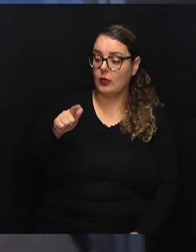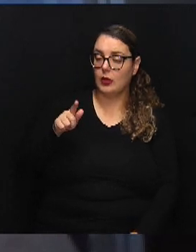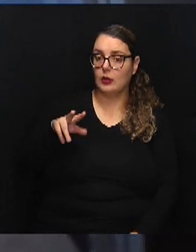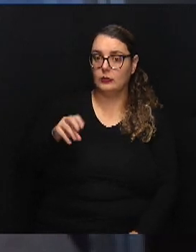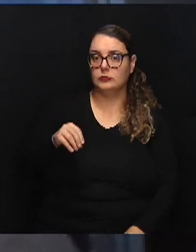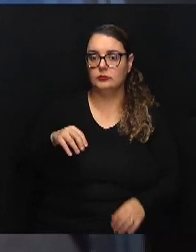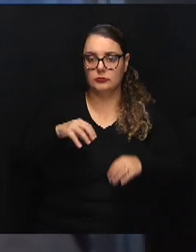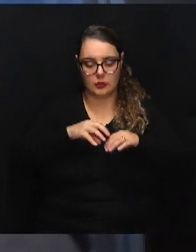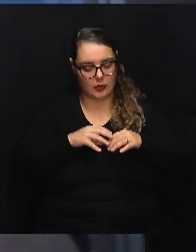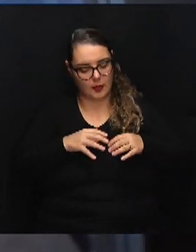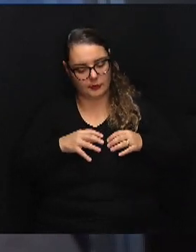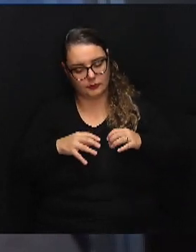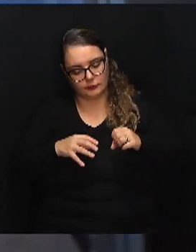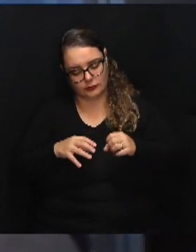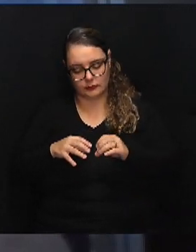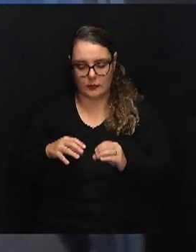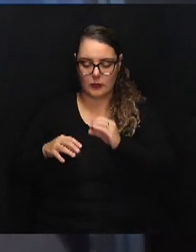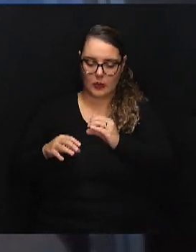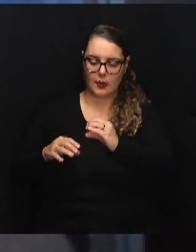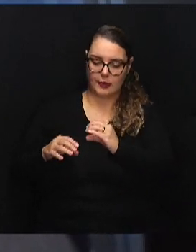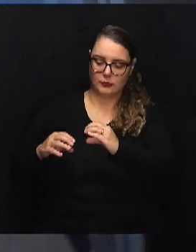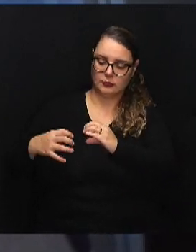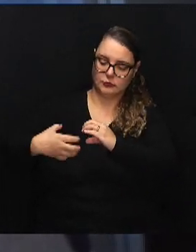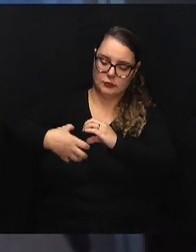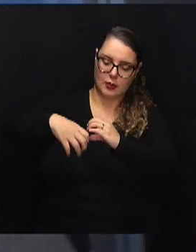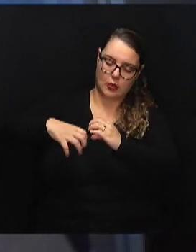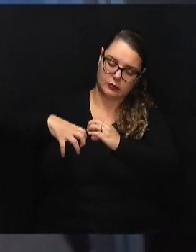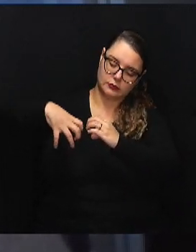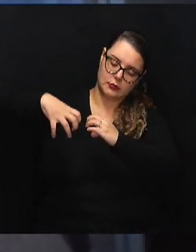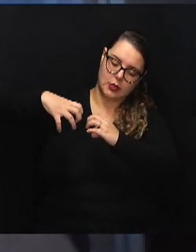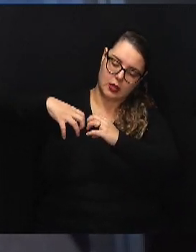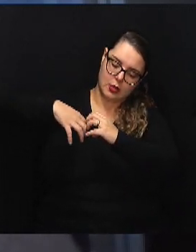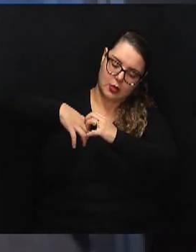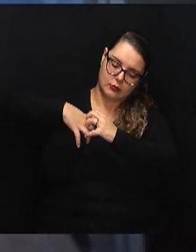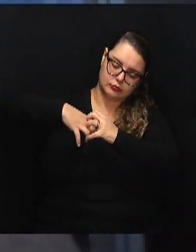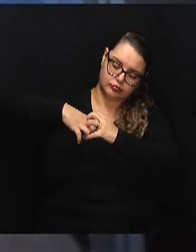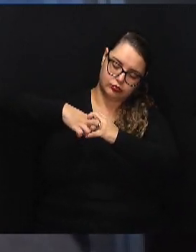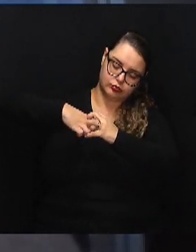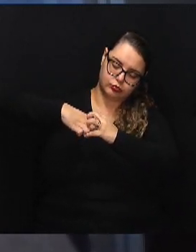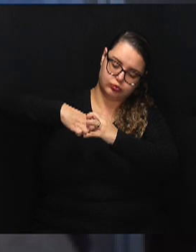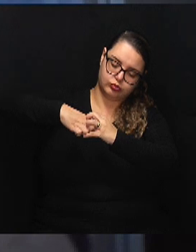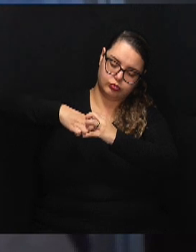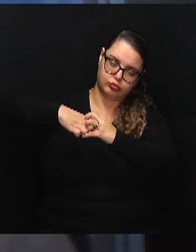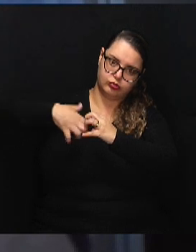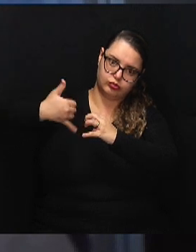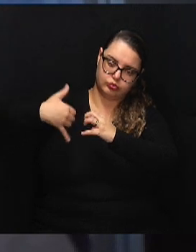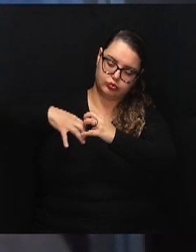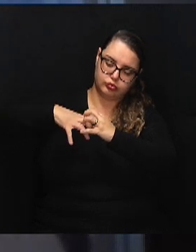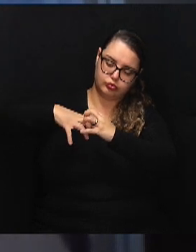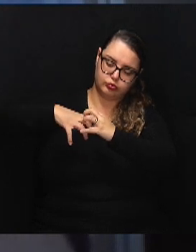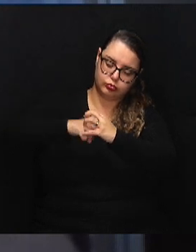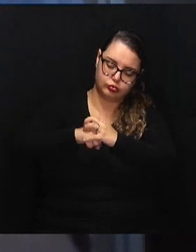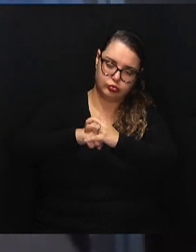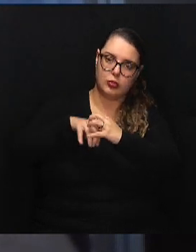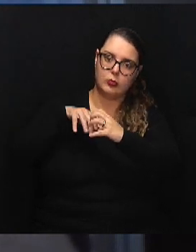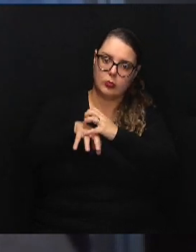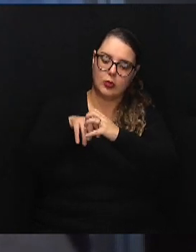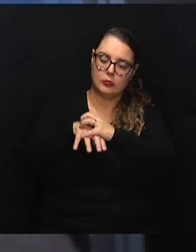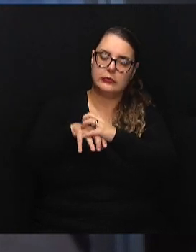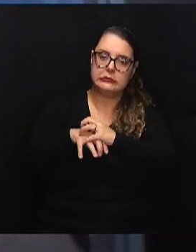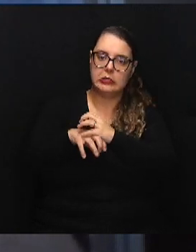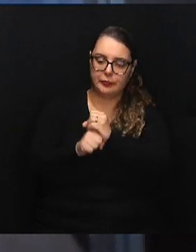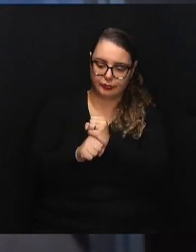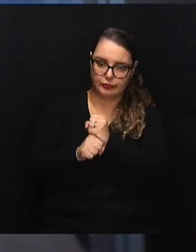dela. E esse coágulo é o deflagrador, né? É o que causa o entupimento, a obstrução aguda desse